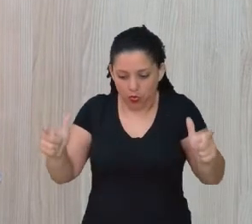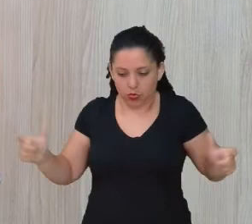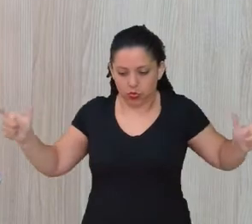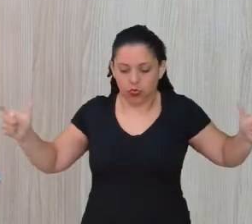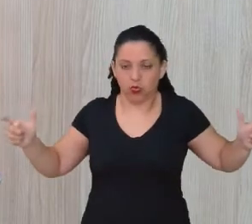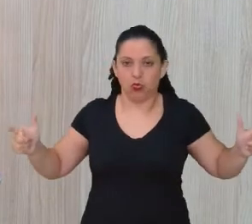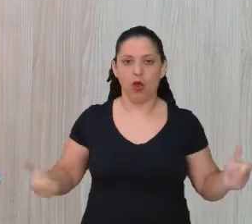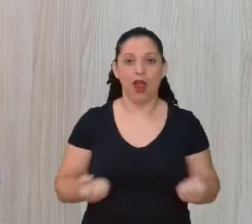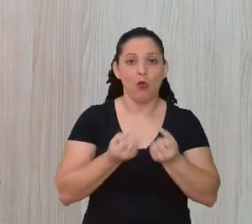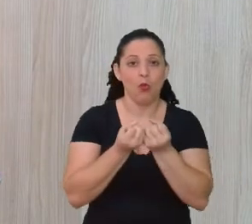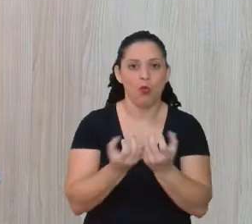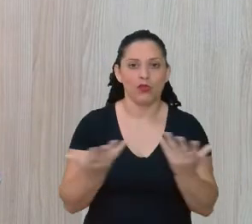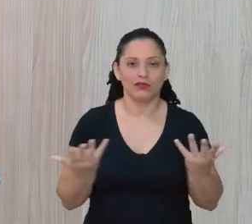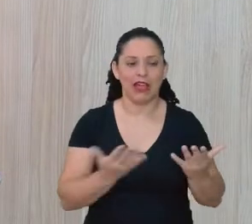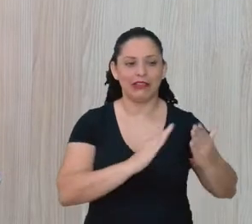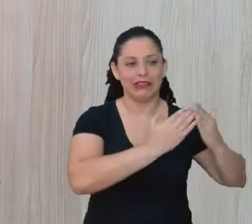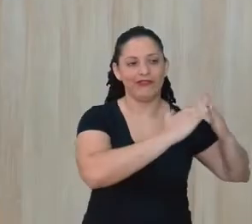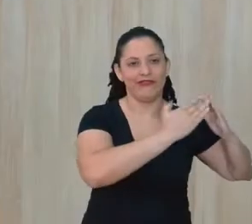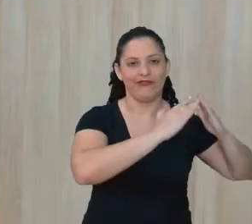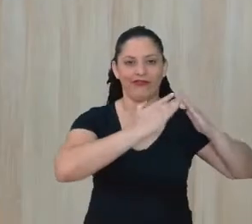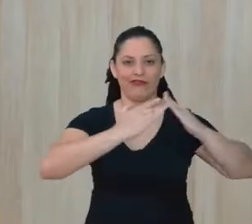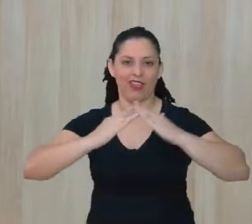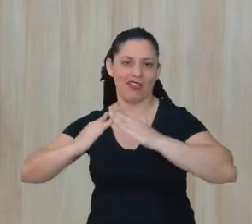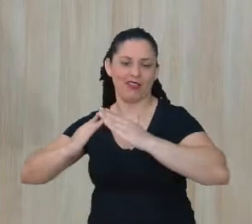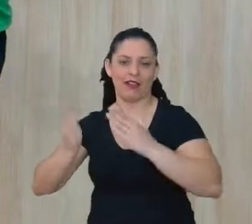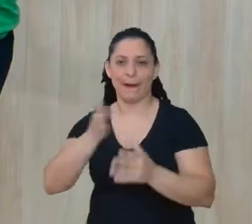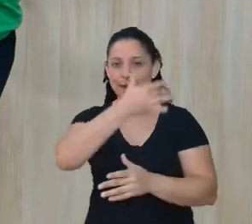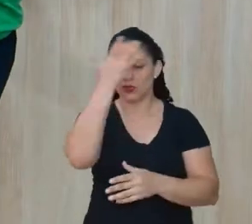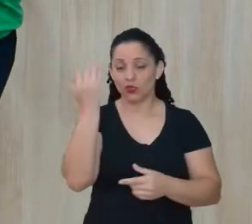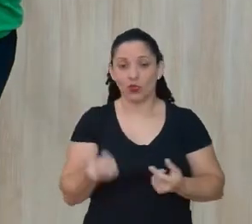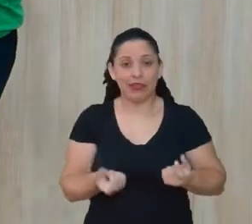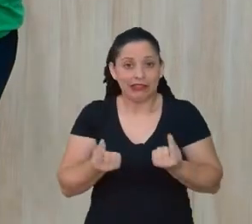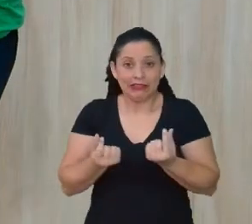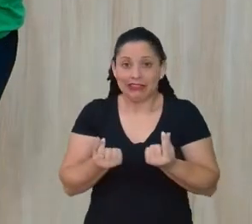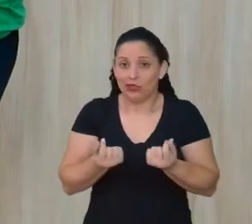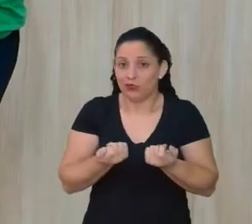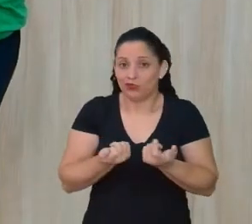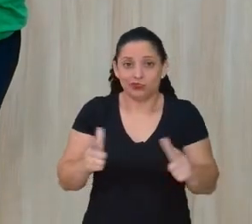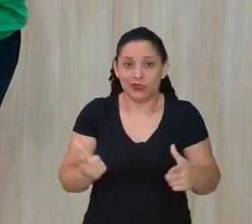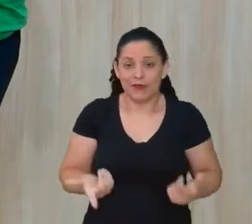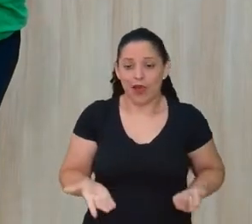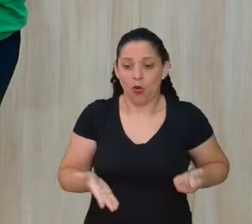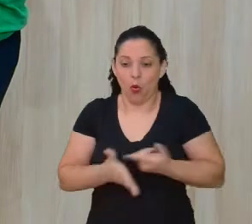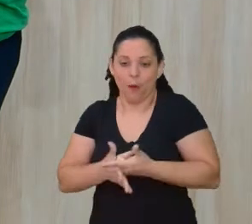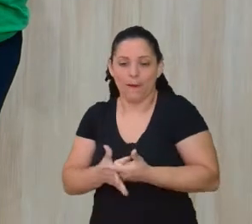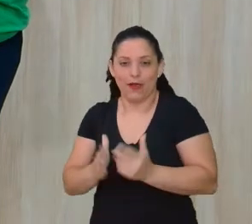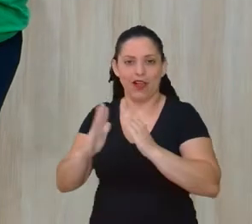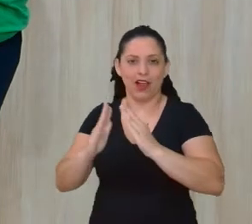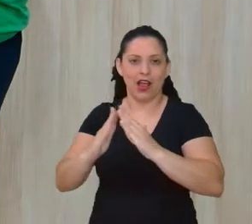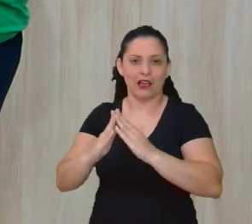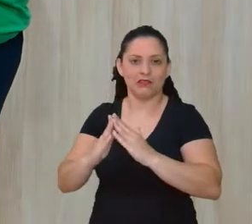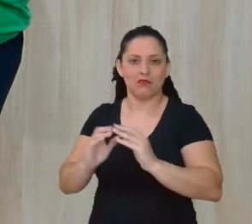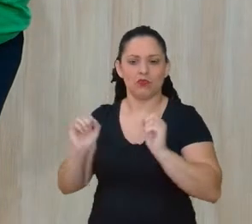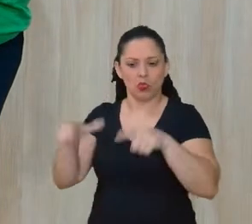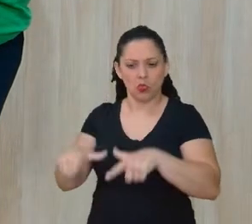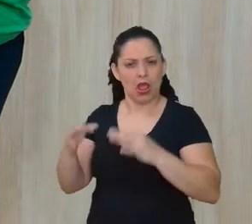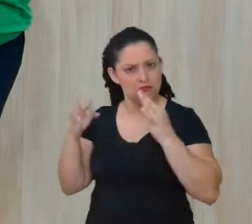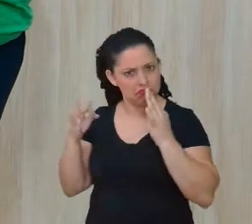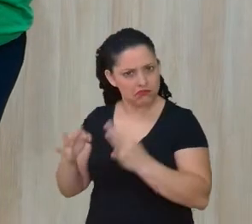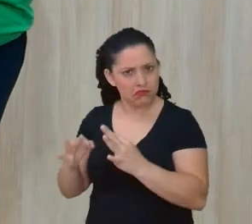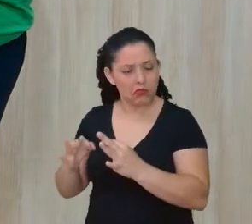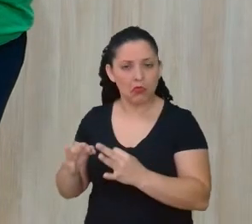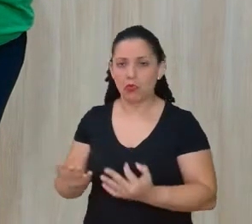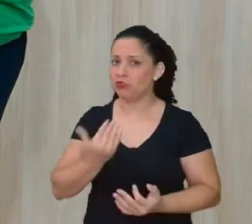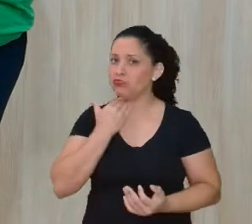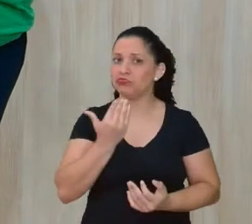como comprar uma casa num ambiente que já está urbanizado, vão construindo suas casas onde